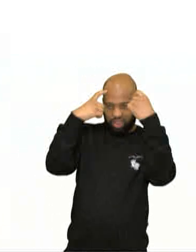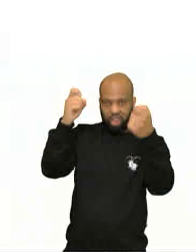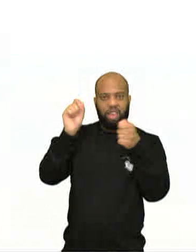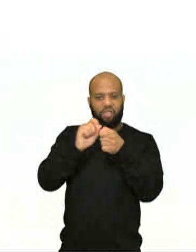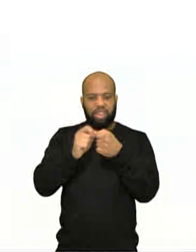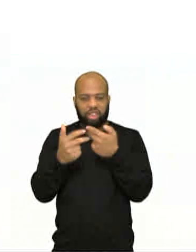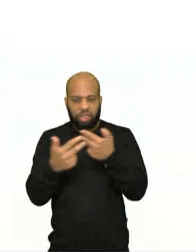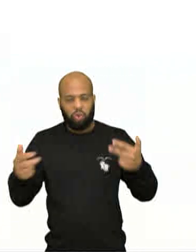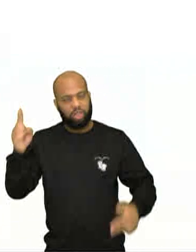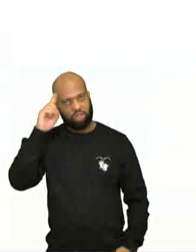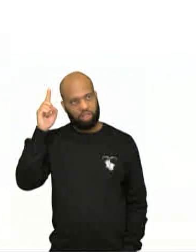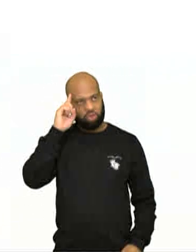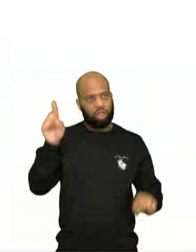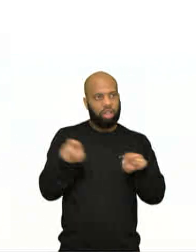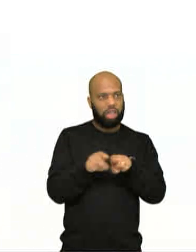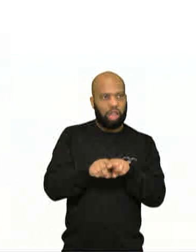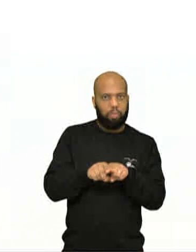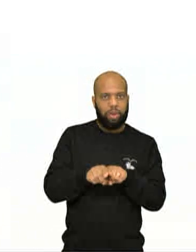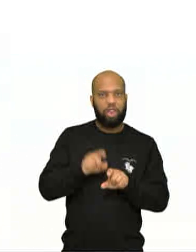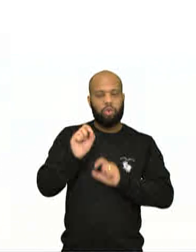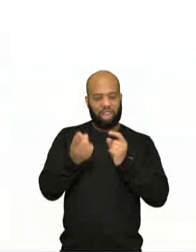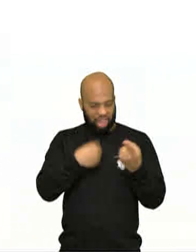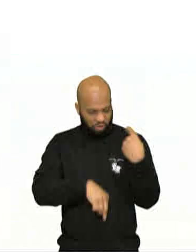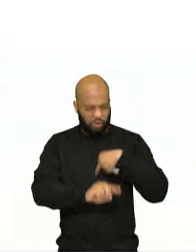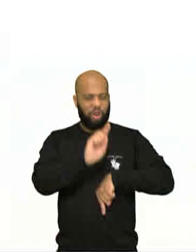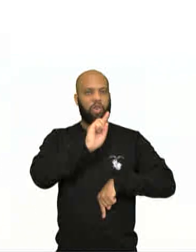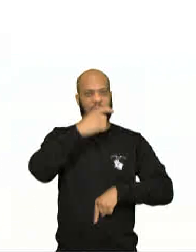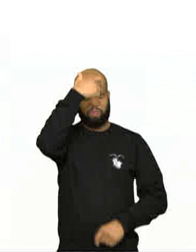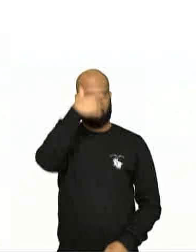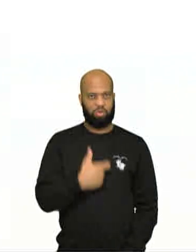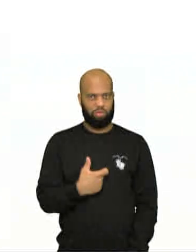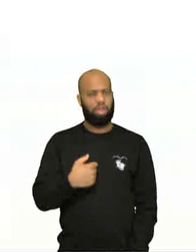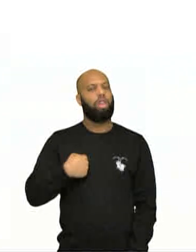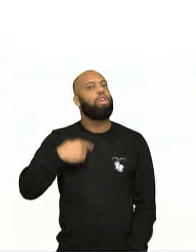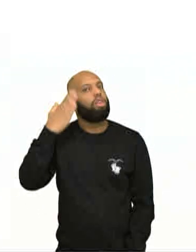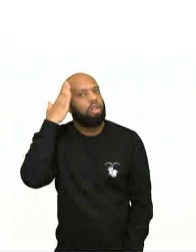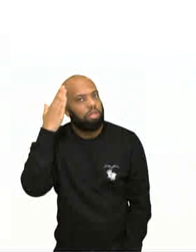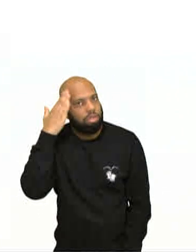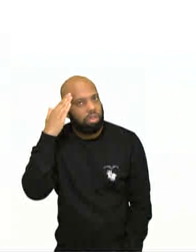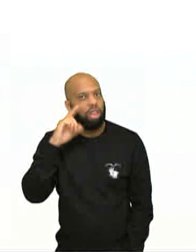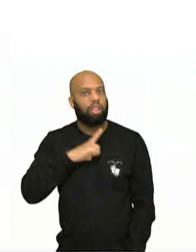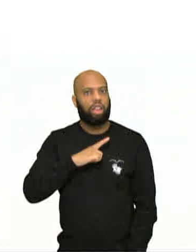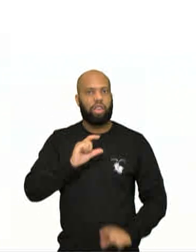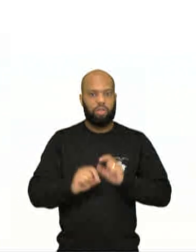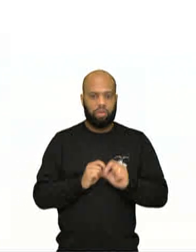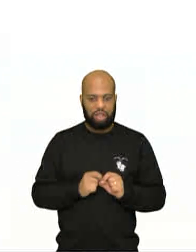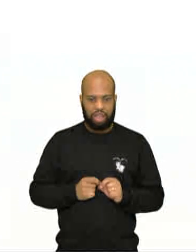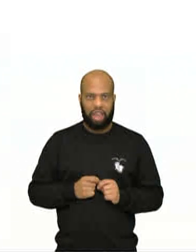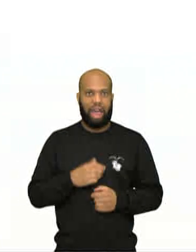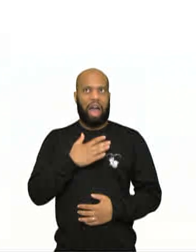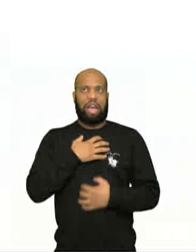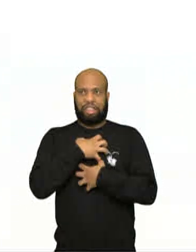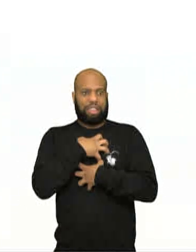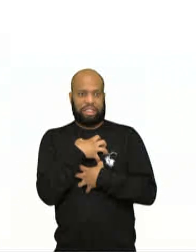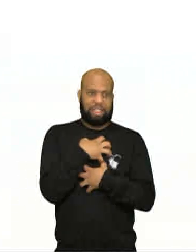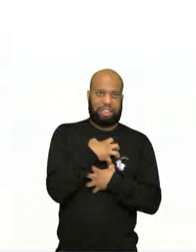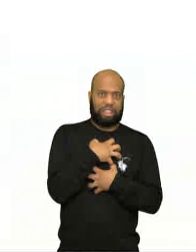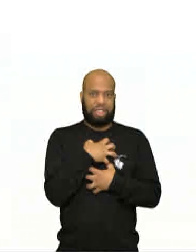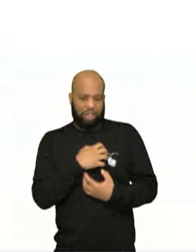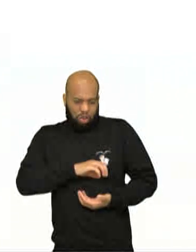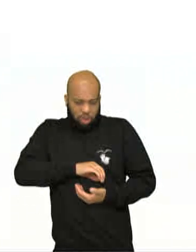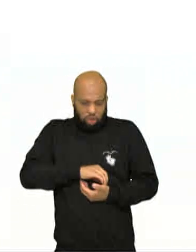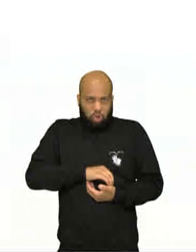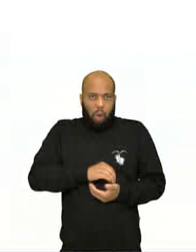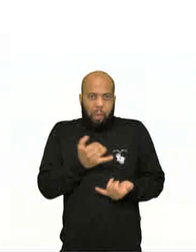dia a dia e de crescer enquanto pessoa. Eu sei, existem as borboletas na barriga e o friozinho no estômago